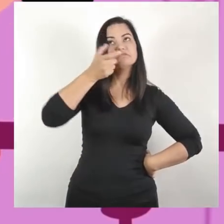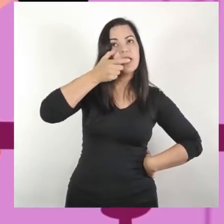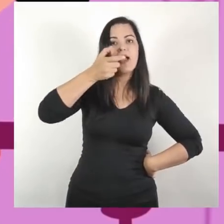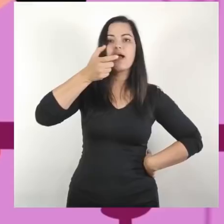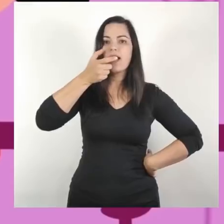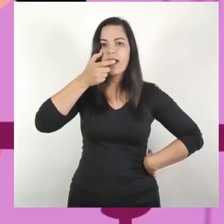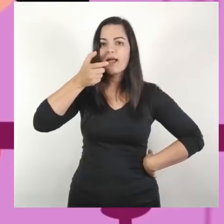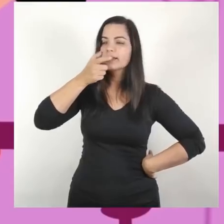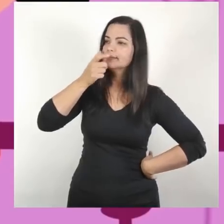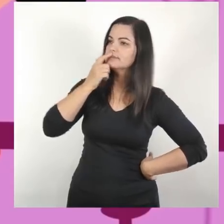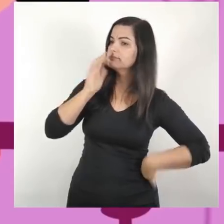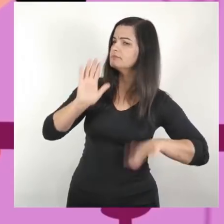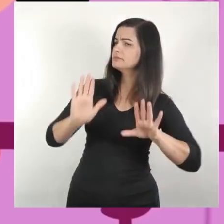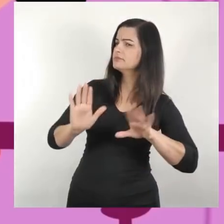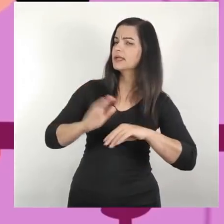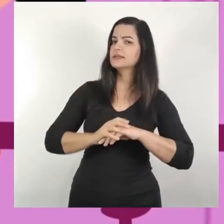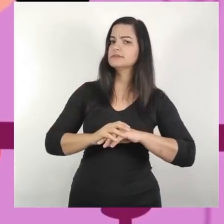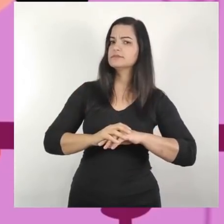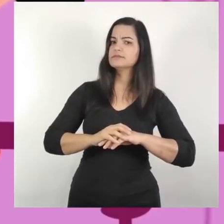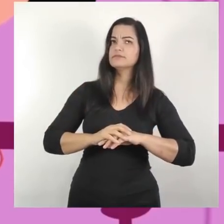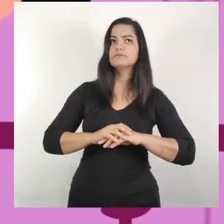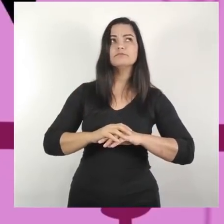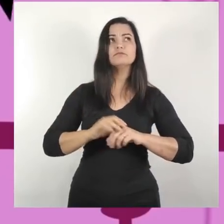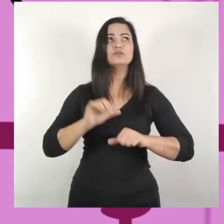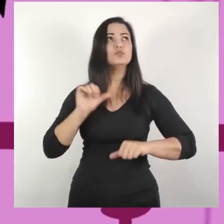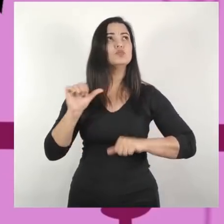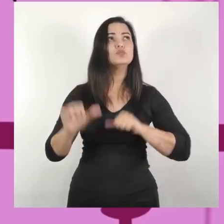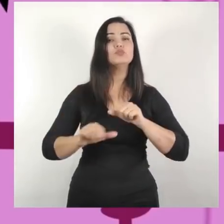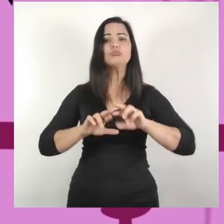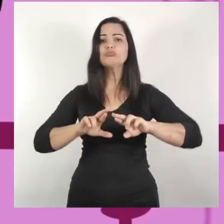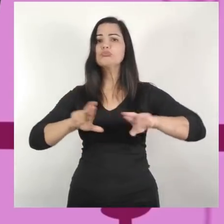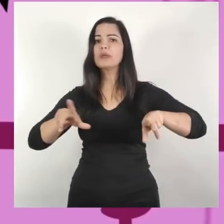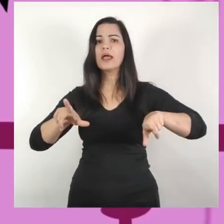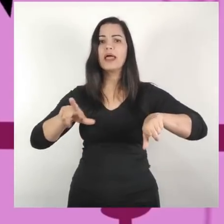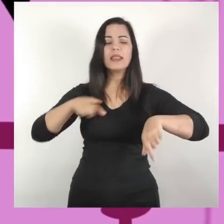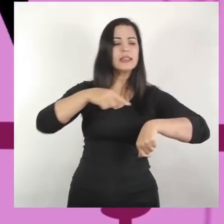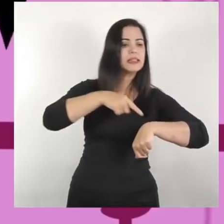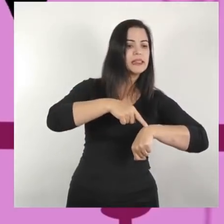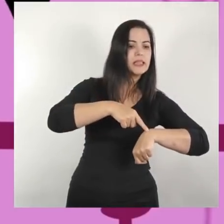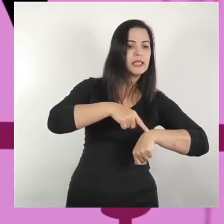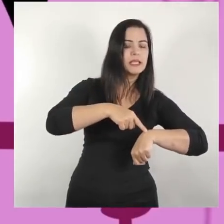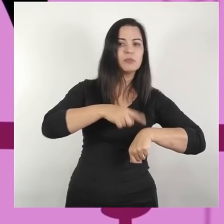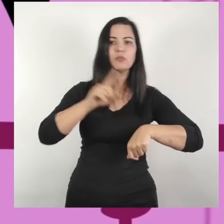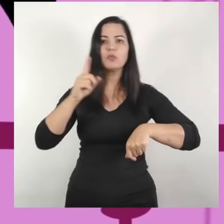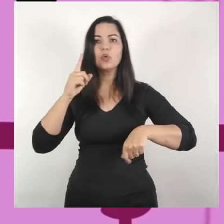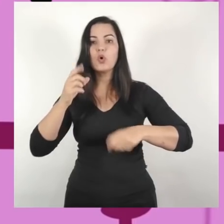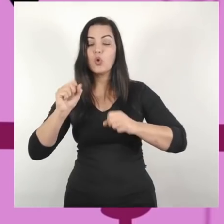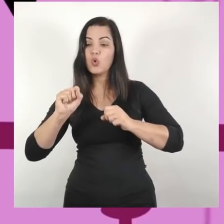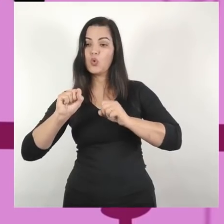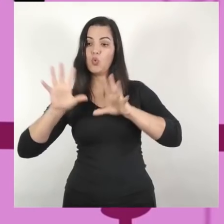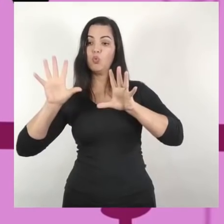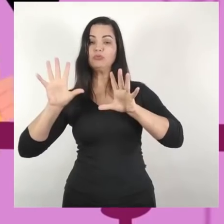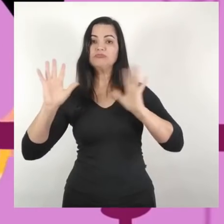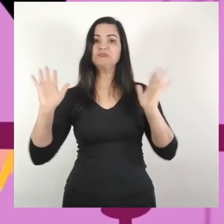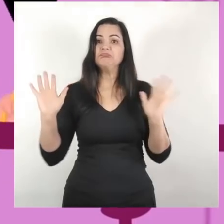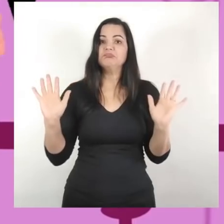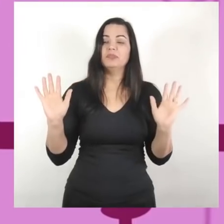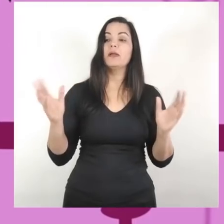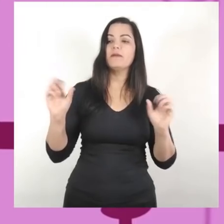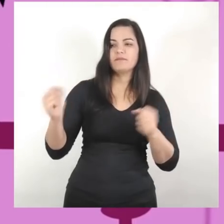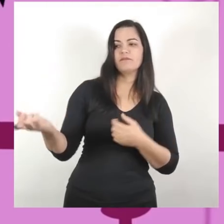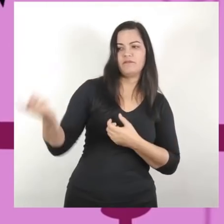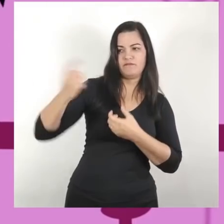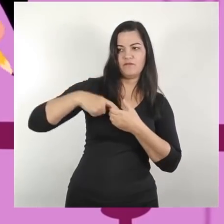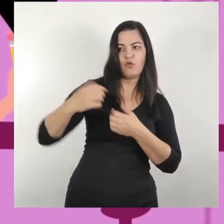Muito interessante. Mas não teve diferença de tempo entre o nosso raio e o trovão. Pessoal, vocês já